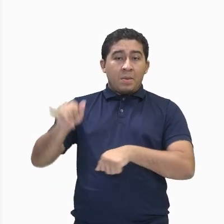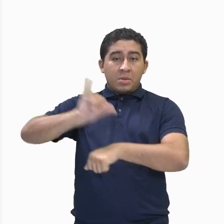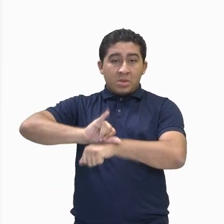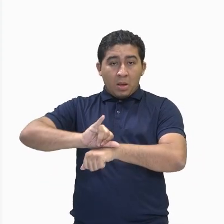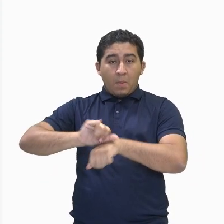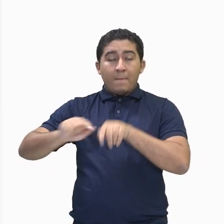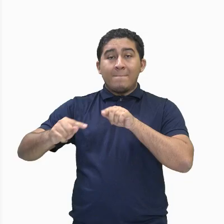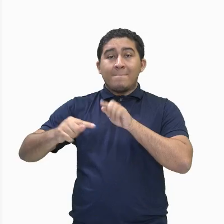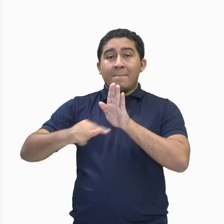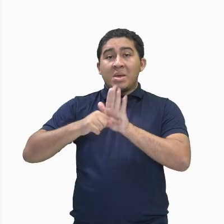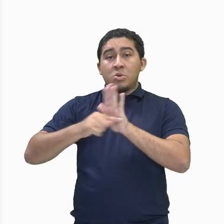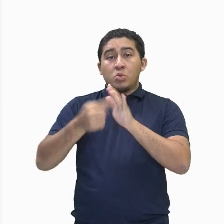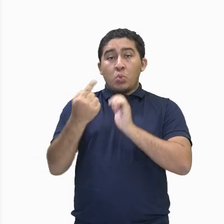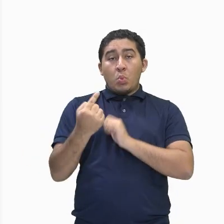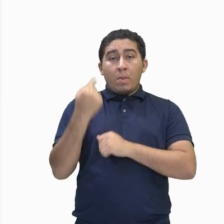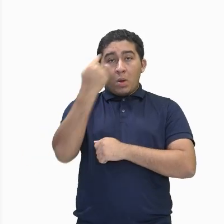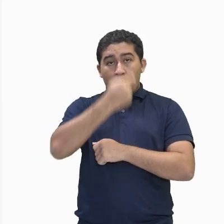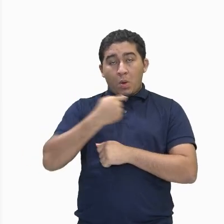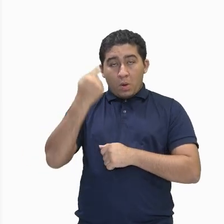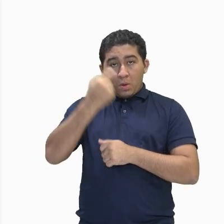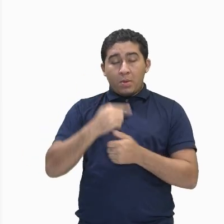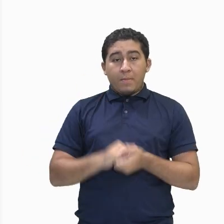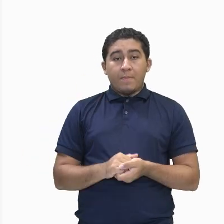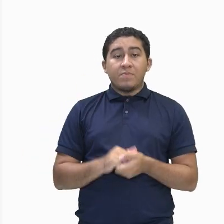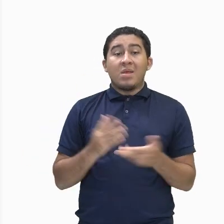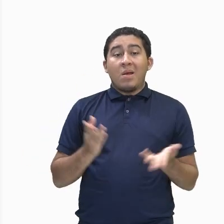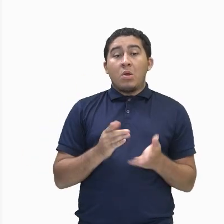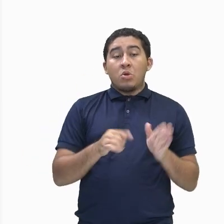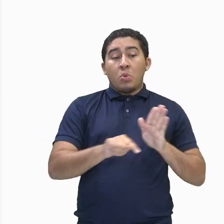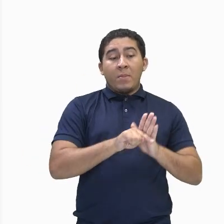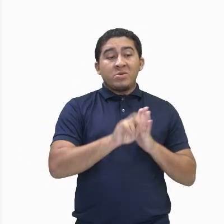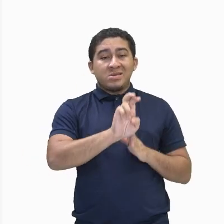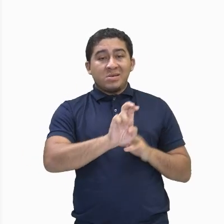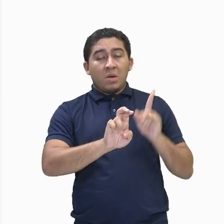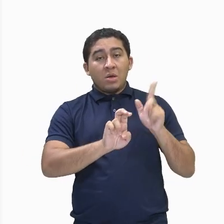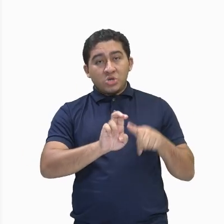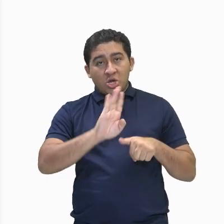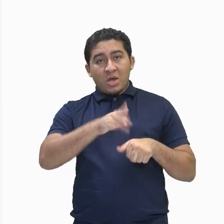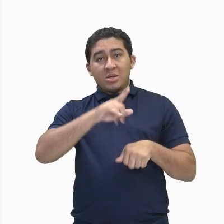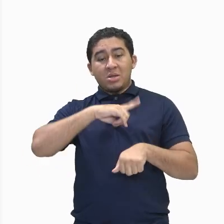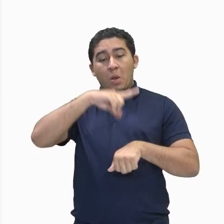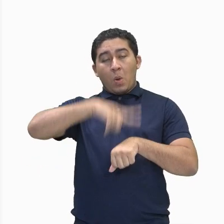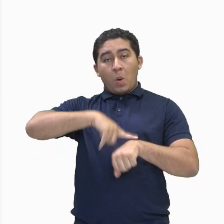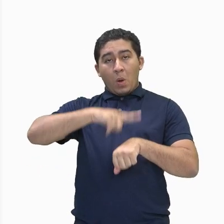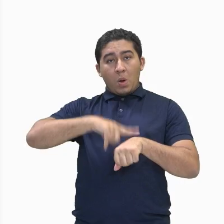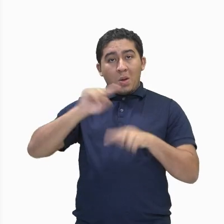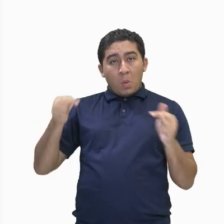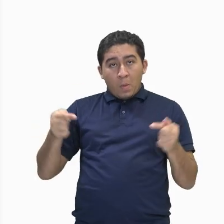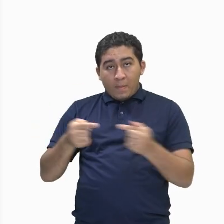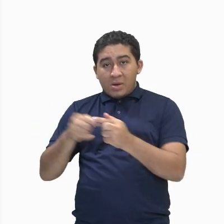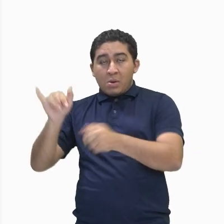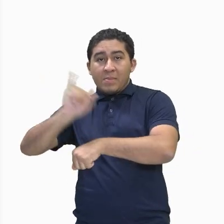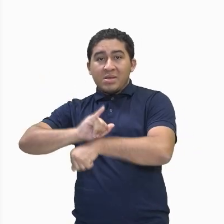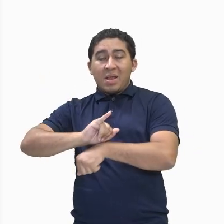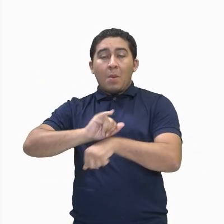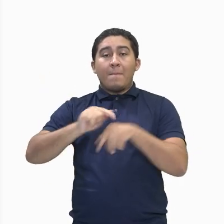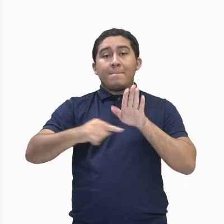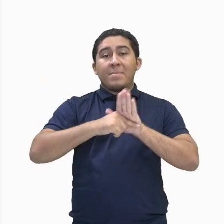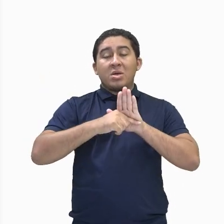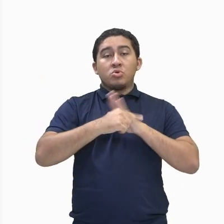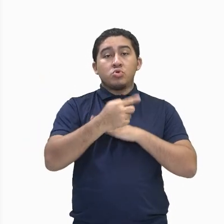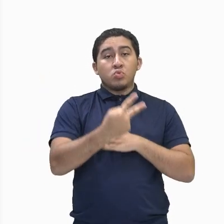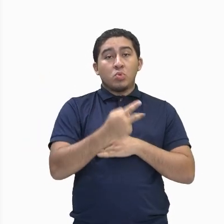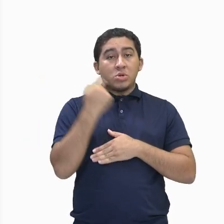-1 hora. Já no -5, a gente vai ter ali com o horário de Brasília, -2 horas, tá